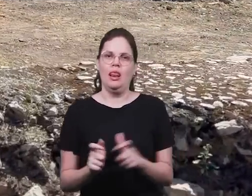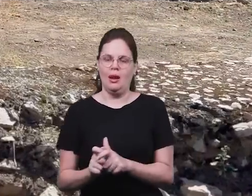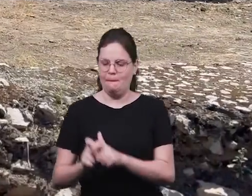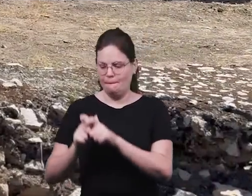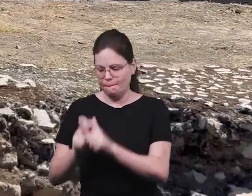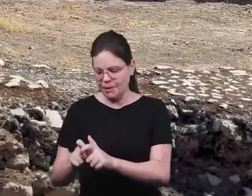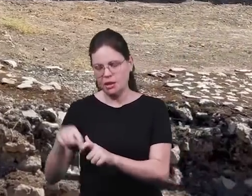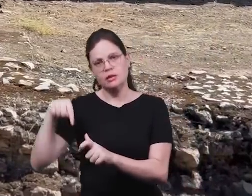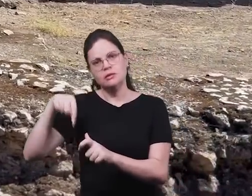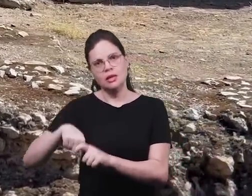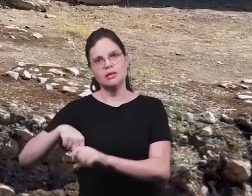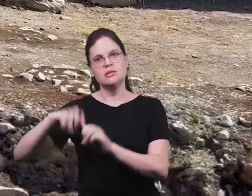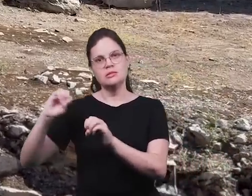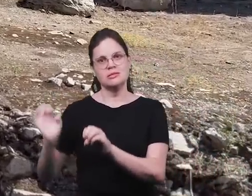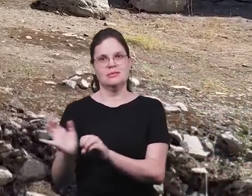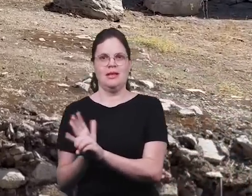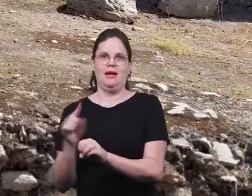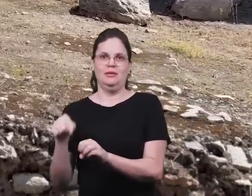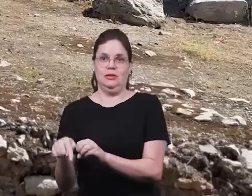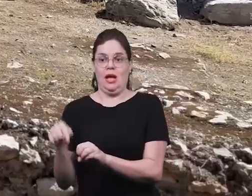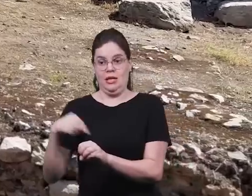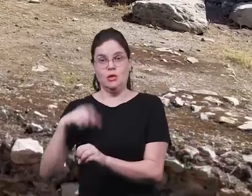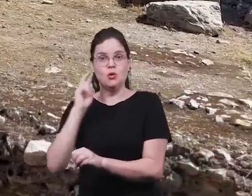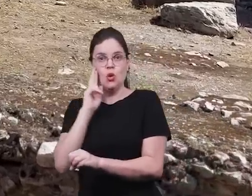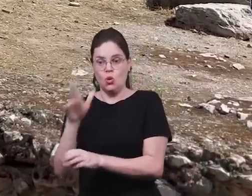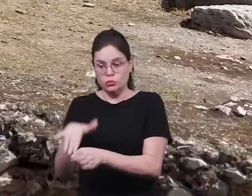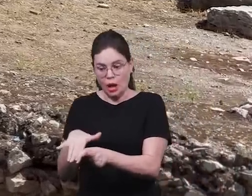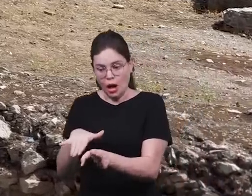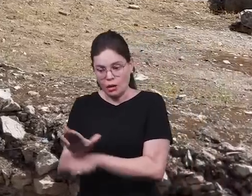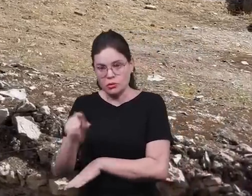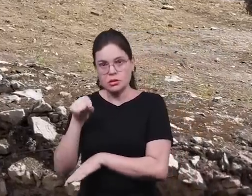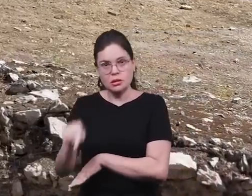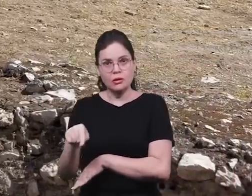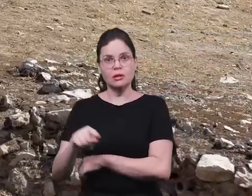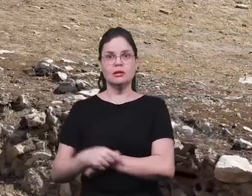recomendação, um grupo que estava para ser envolvido também.